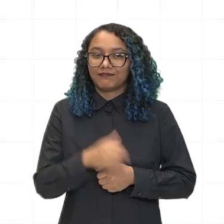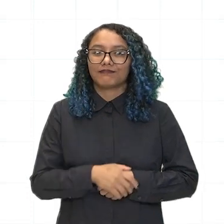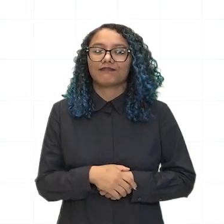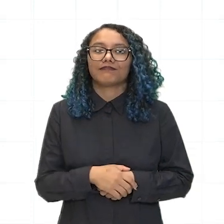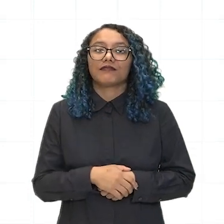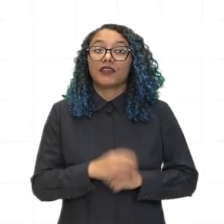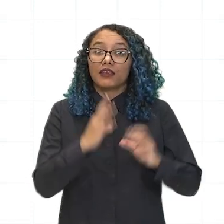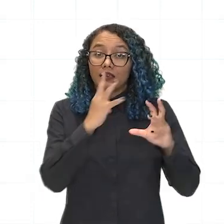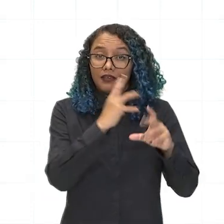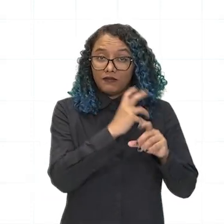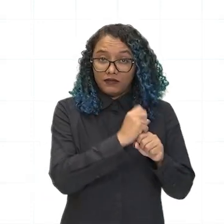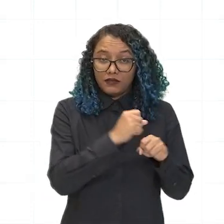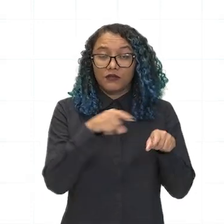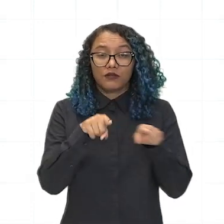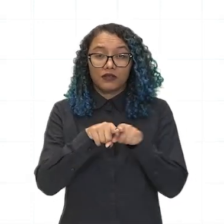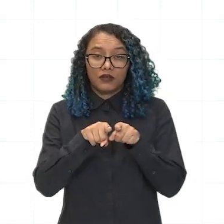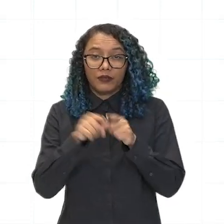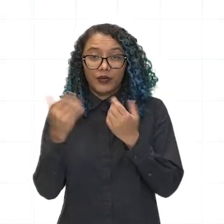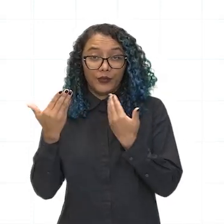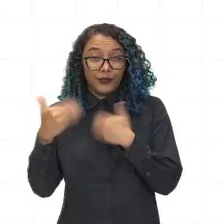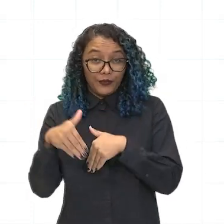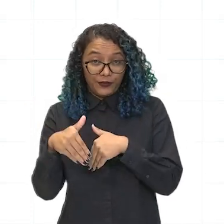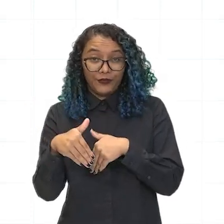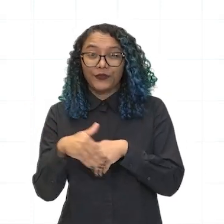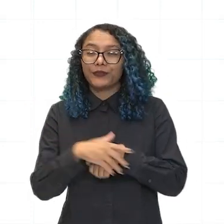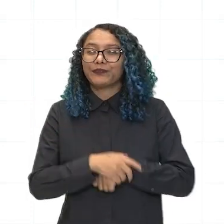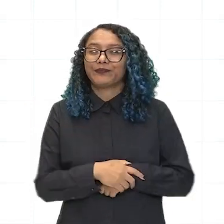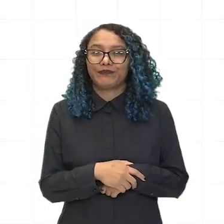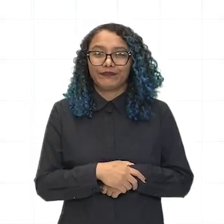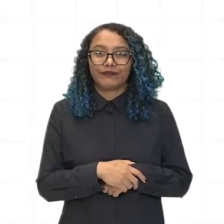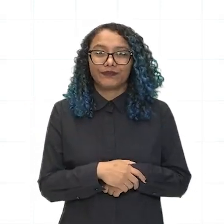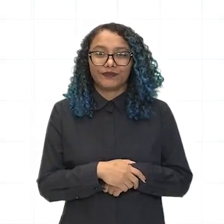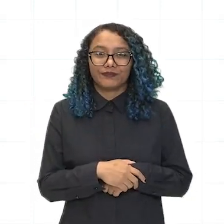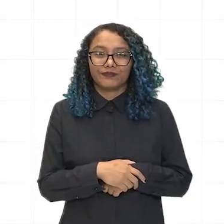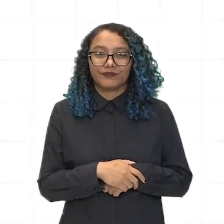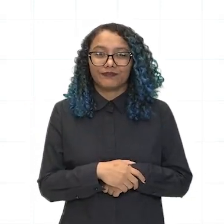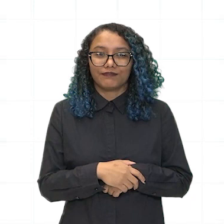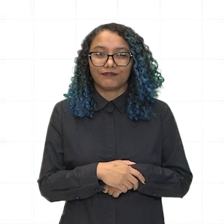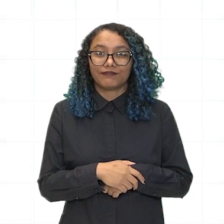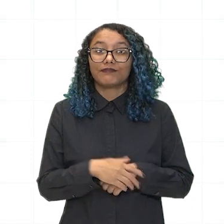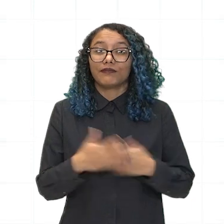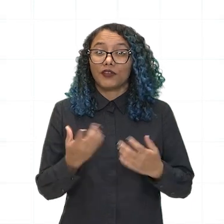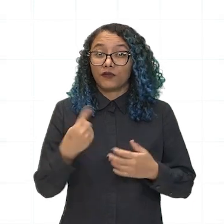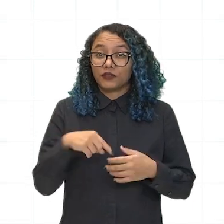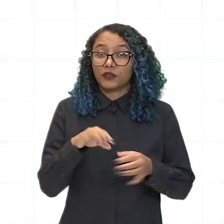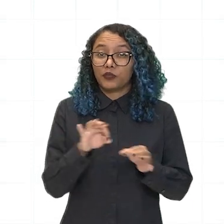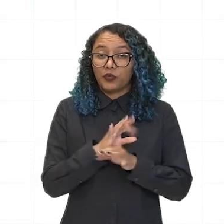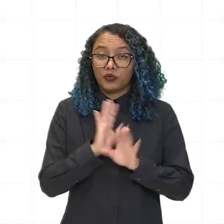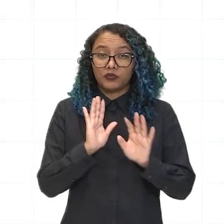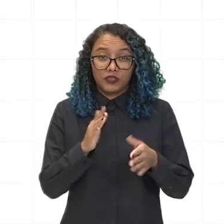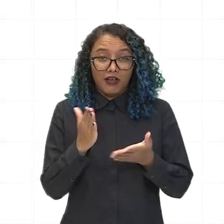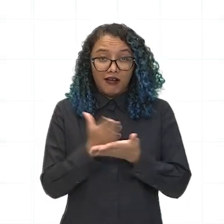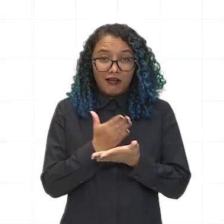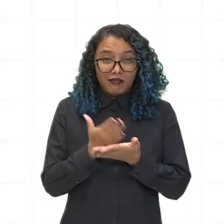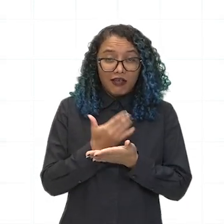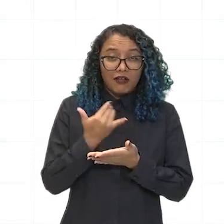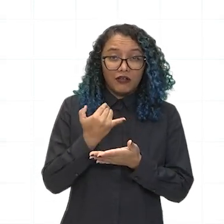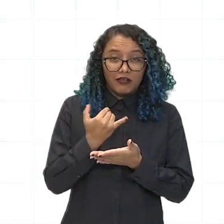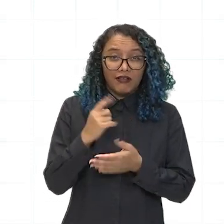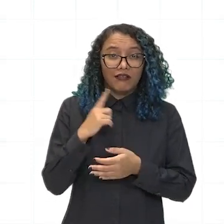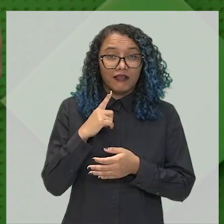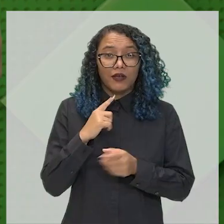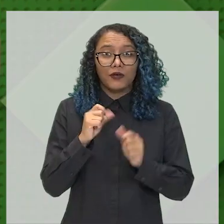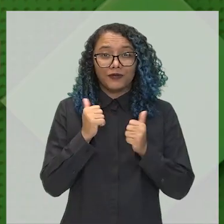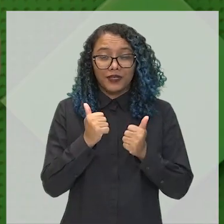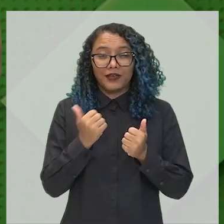11, temos a nossa revisão e avaliação. Então aí todos preparados com